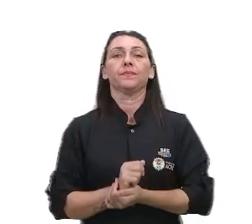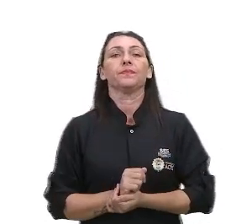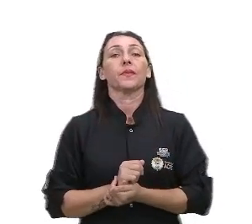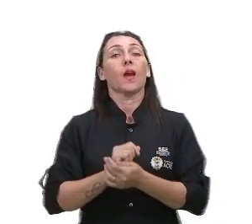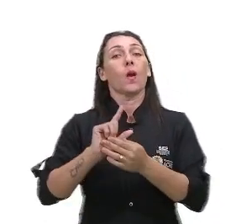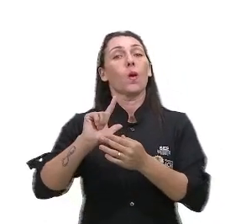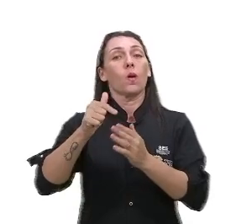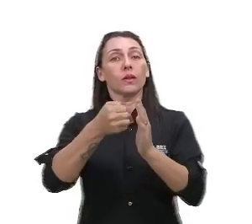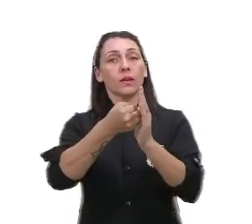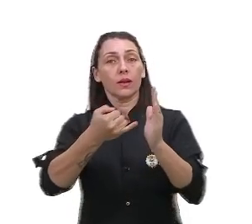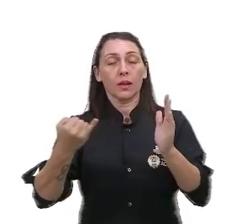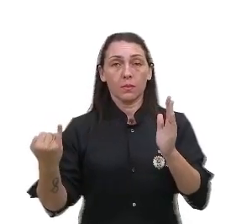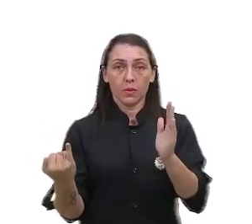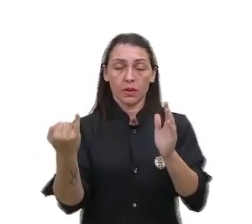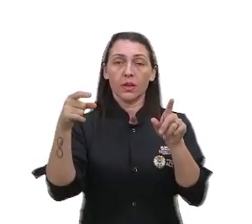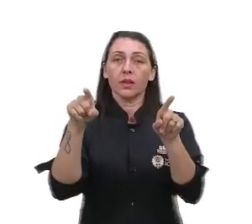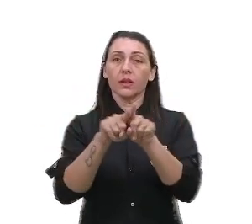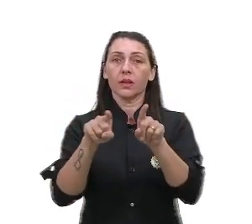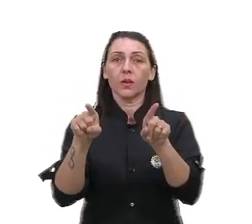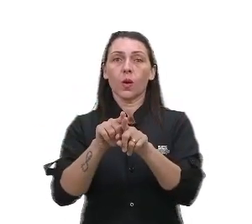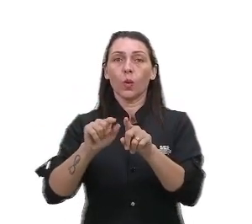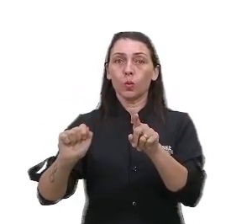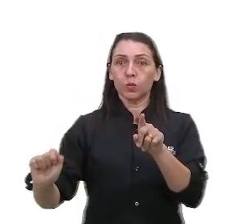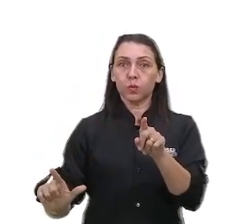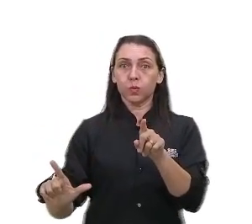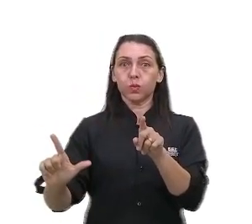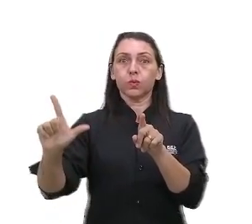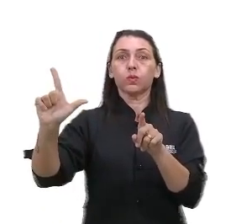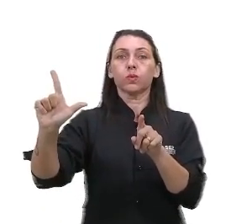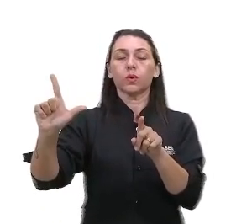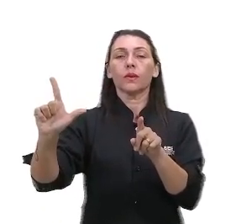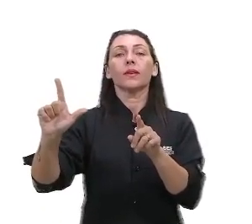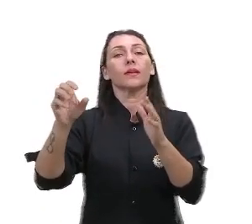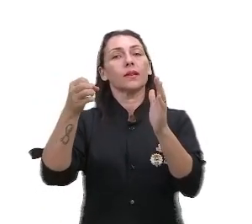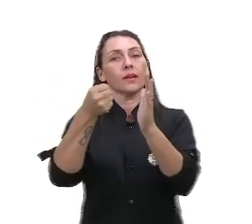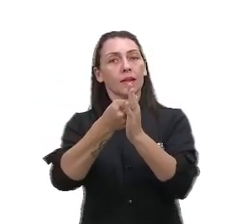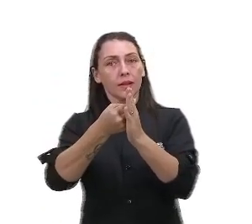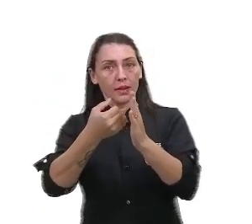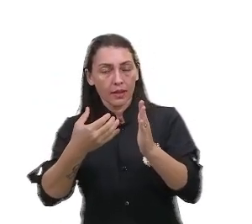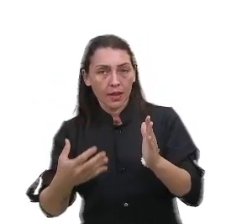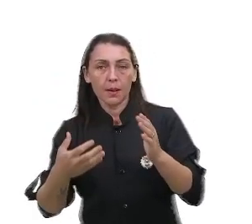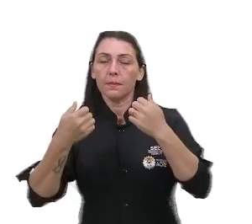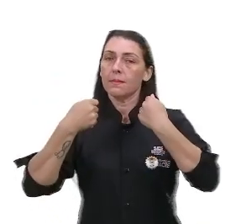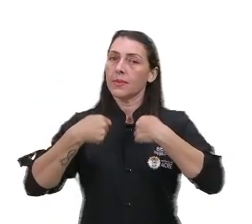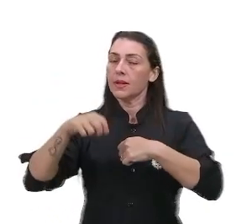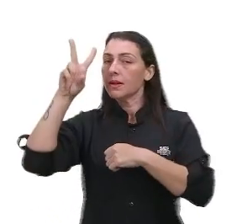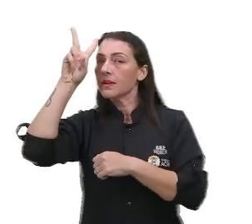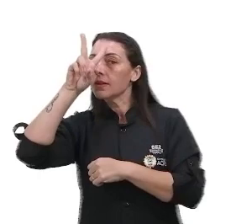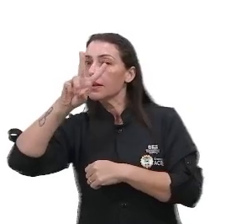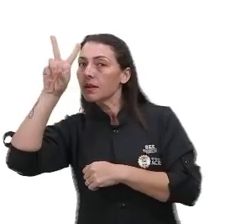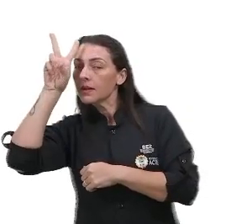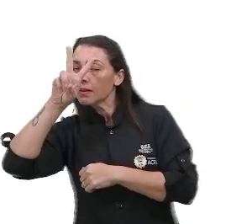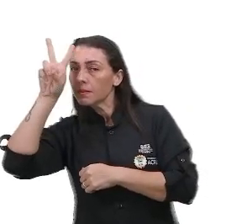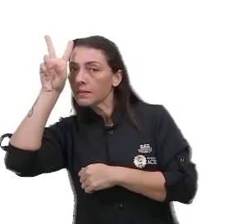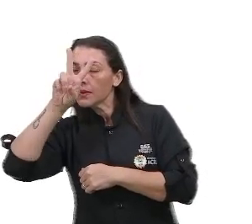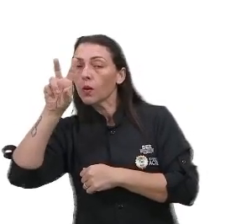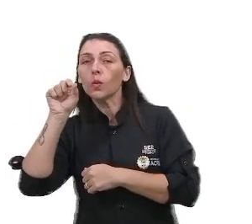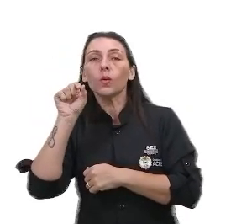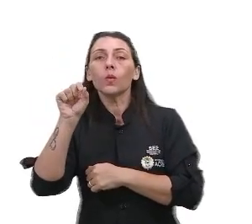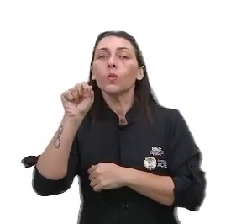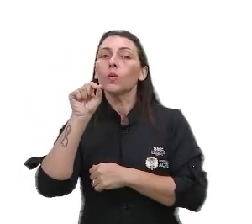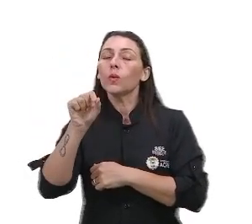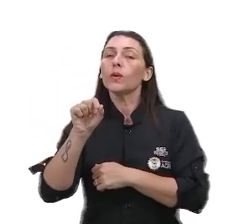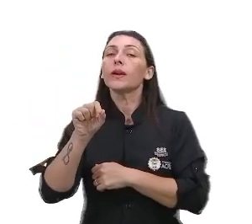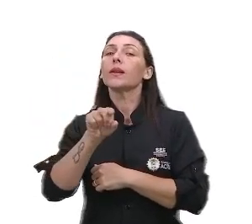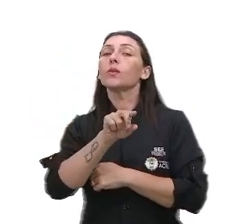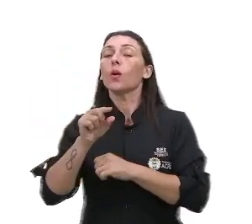Outra característica importante, visa o lucro. E essa característica, vocês precisam lembrar que é justamente o que a gente vai